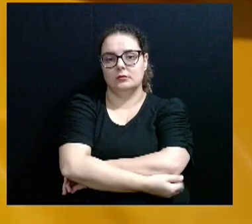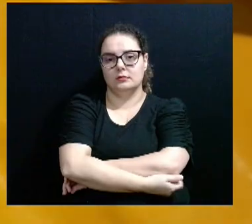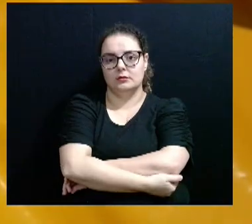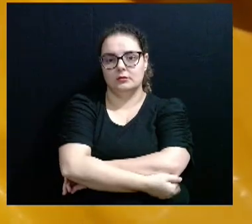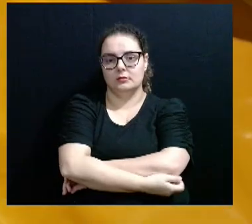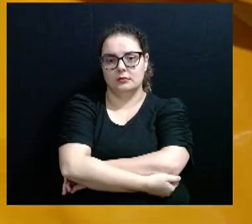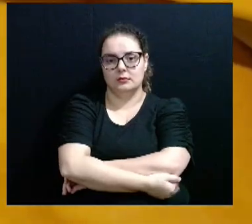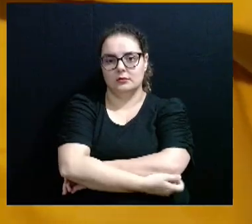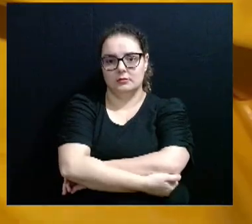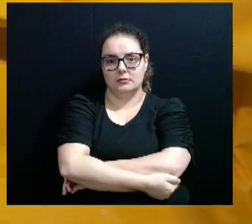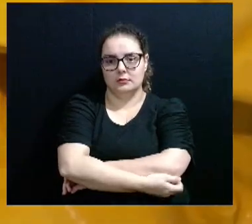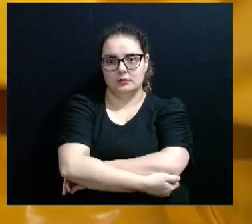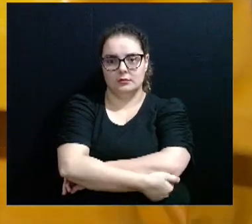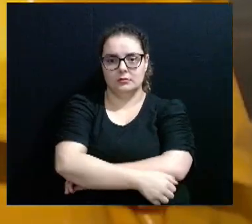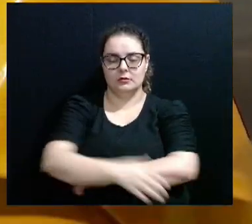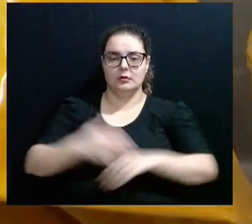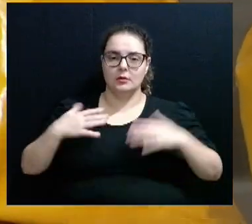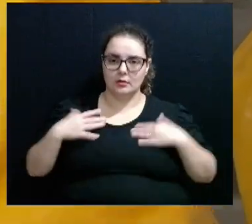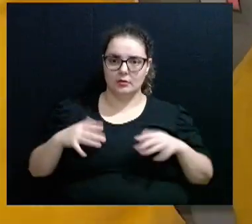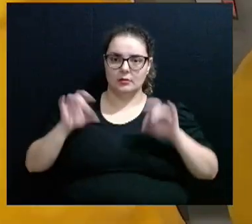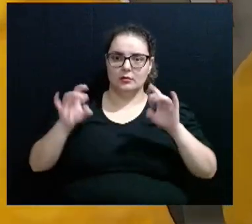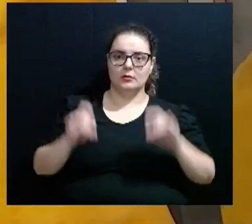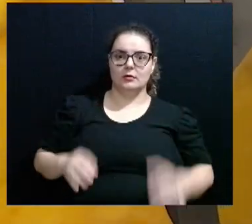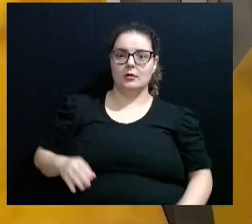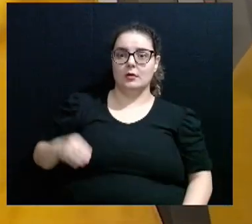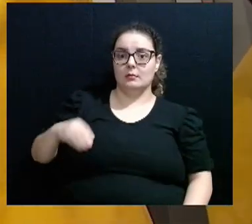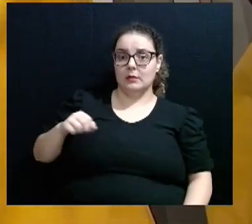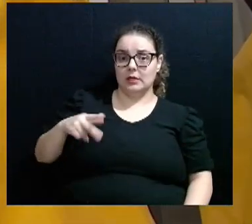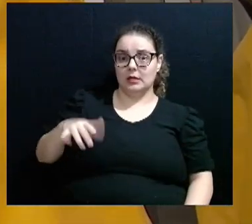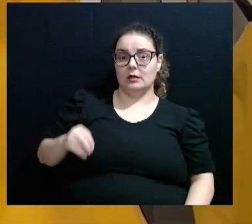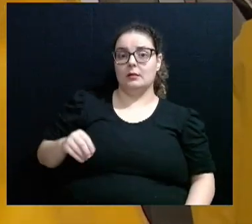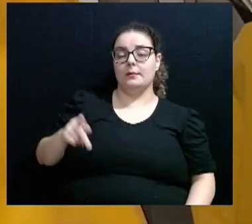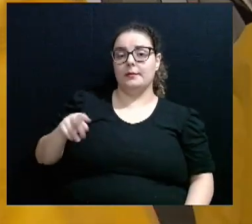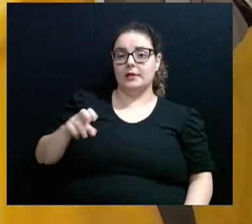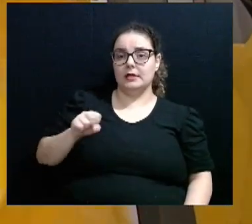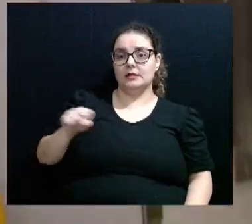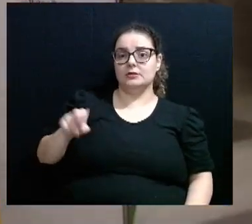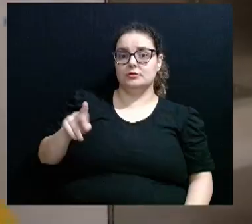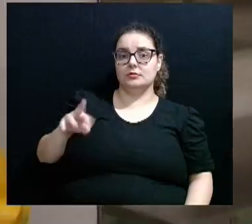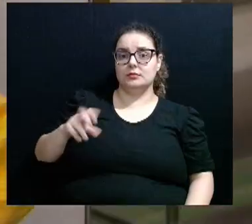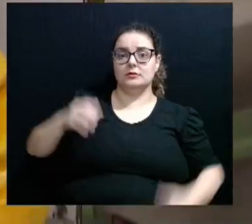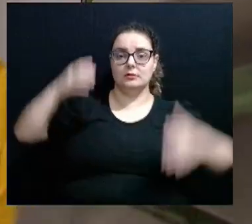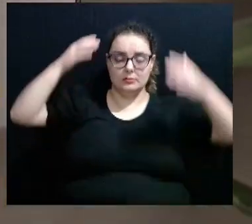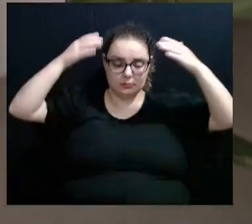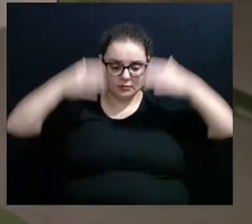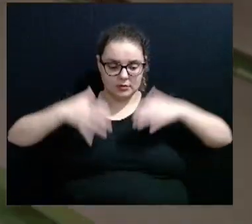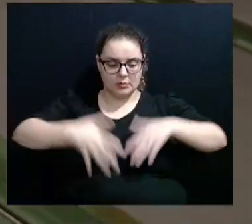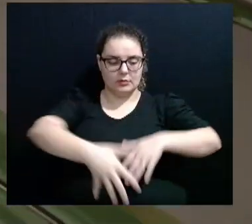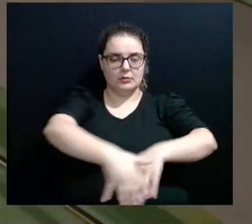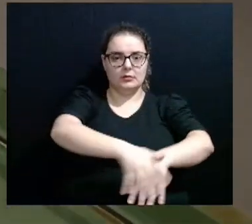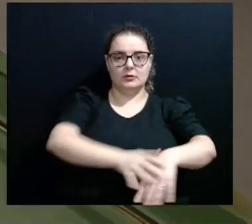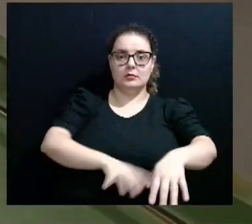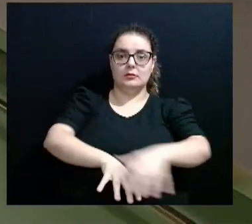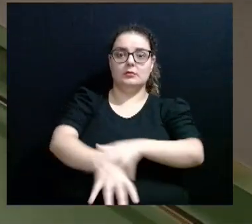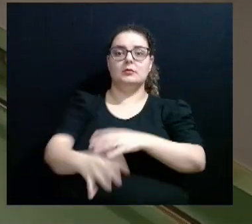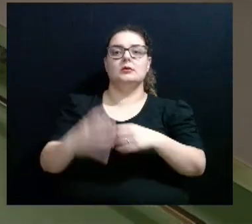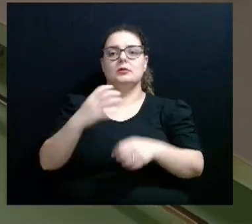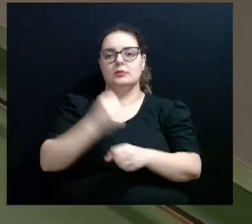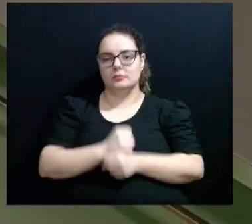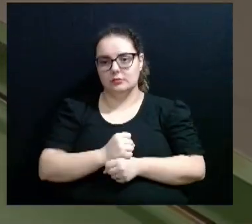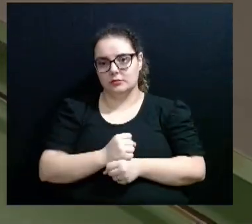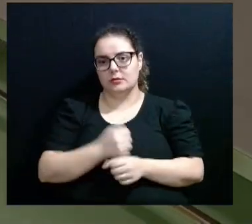especial como macacão pressurizado, capacete, botas e luvas acoplados. Além disso, o pesquisador